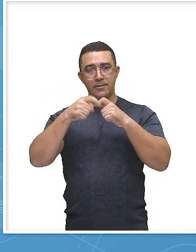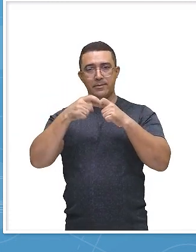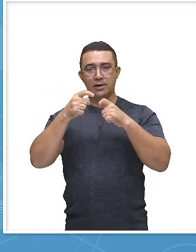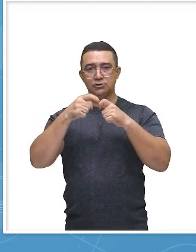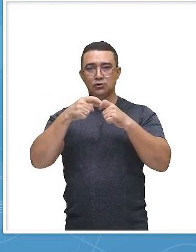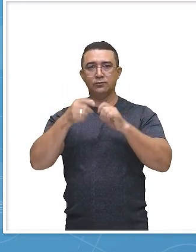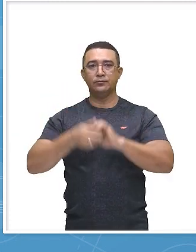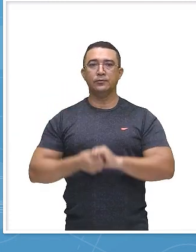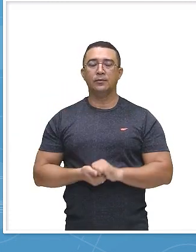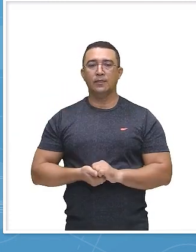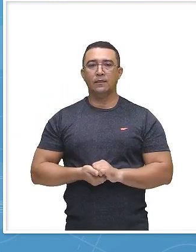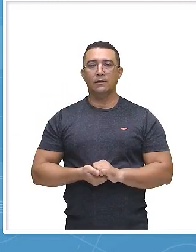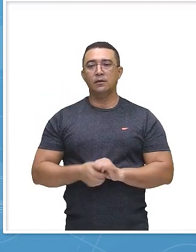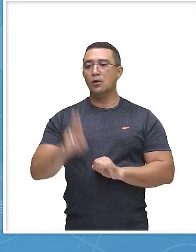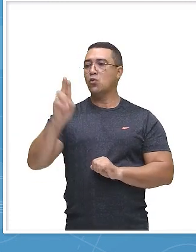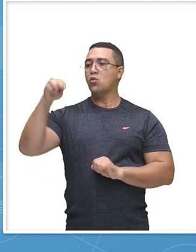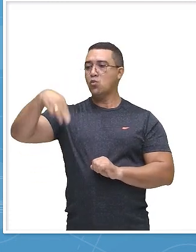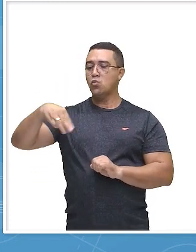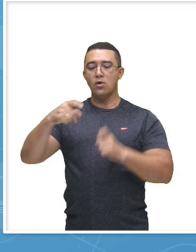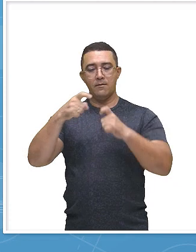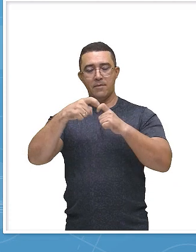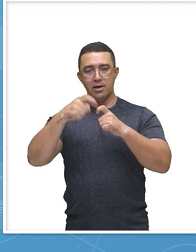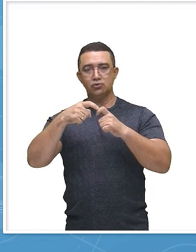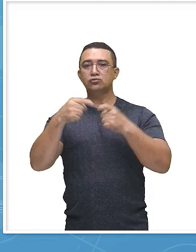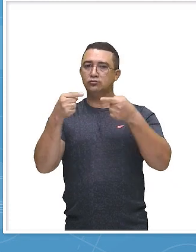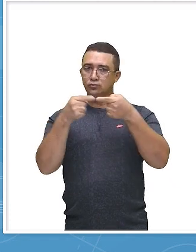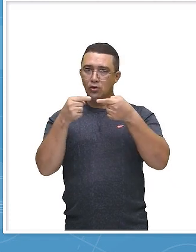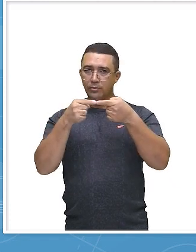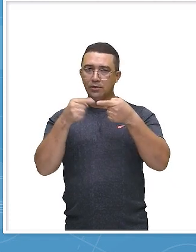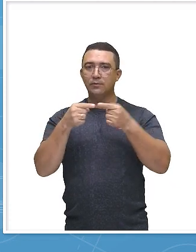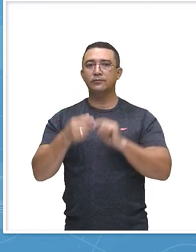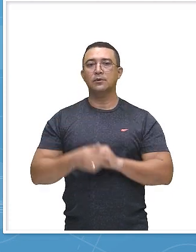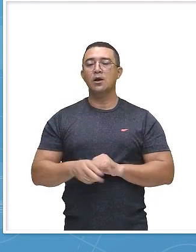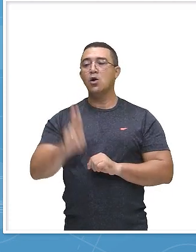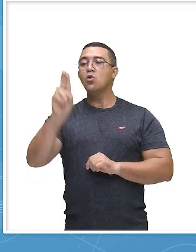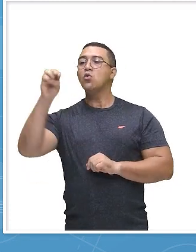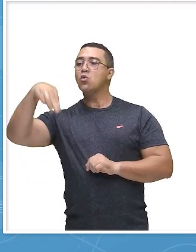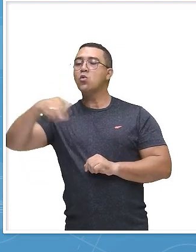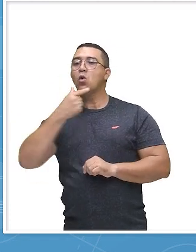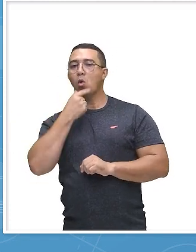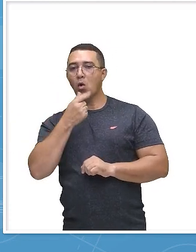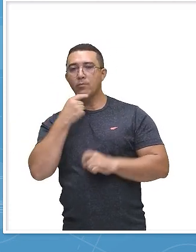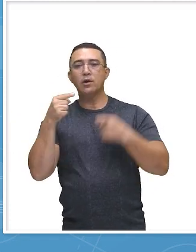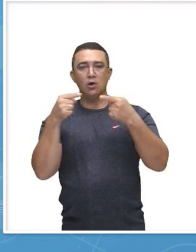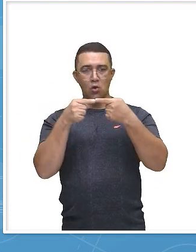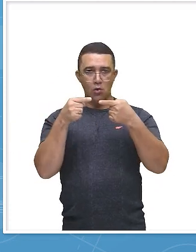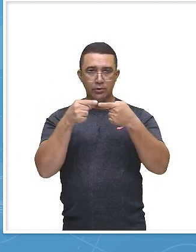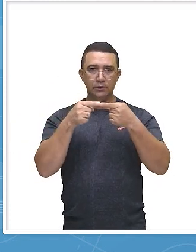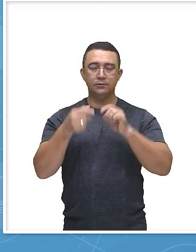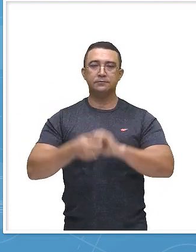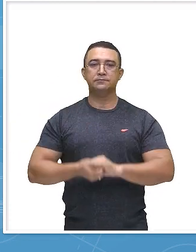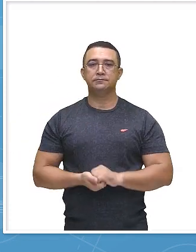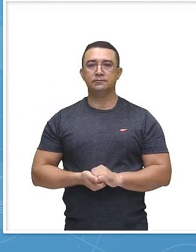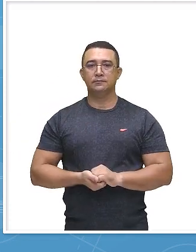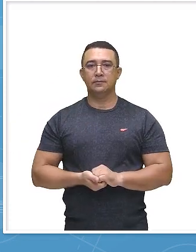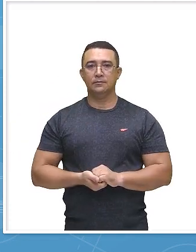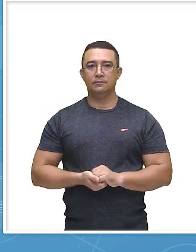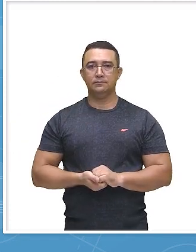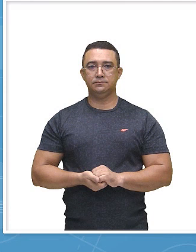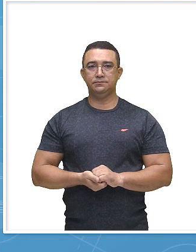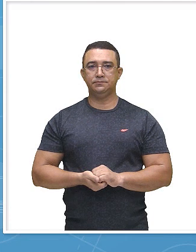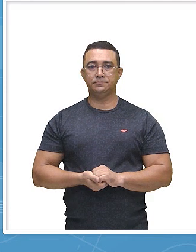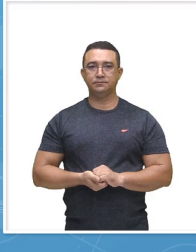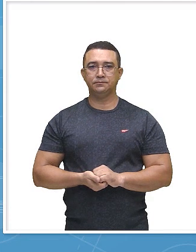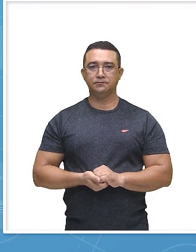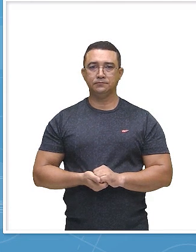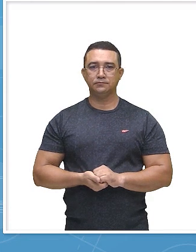esse substantivo. Agora veja aqui. Depois de alguns instantes, o médico... Médico ainda é substantivo e o artigo está se relacionando